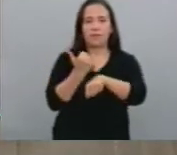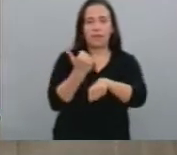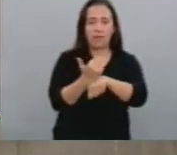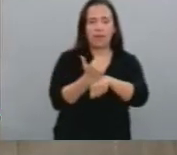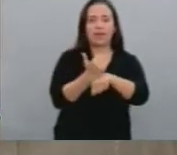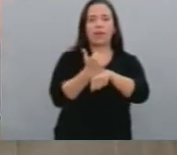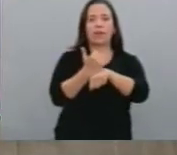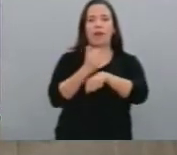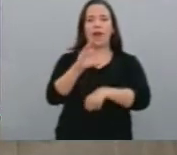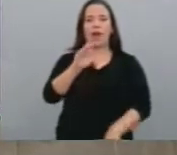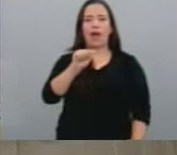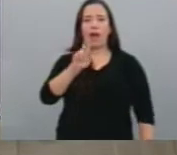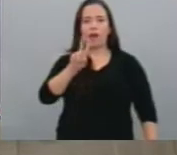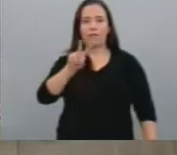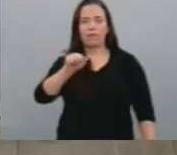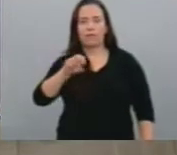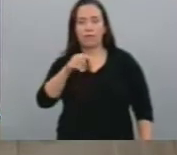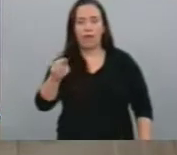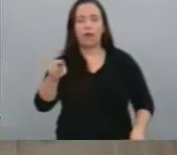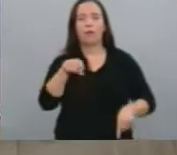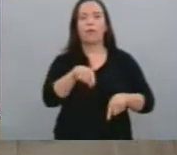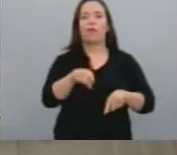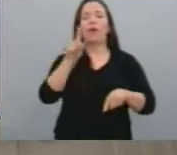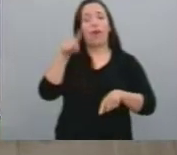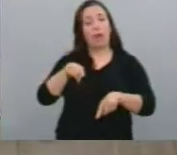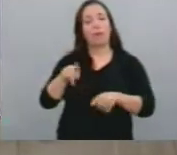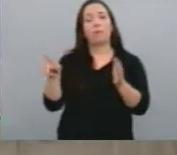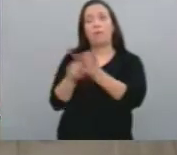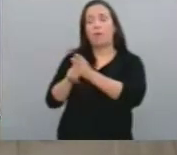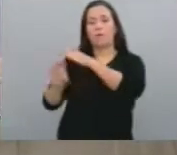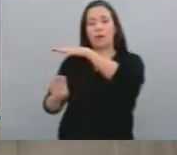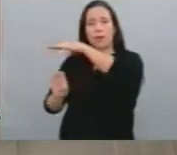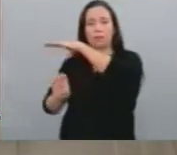para a siderúrgica, para a termoelétrica.